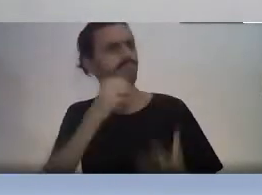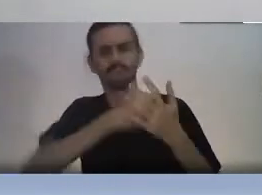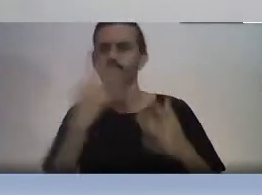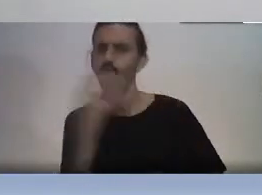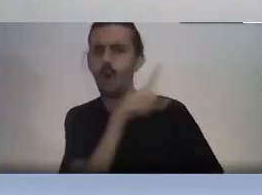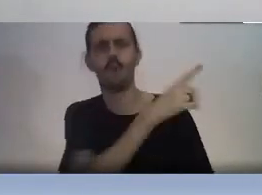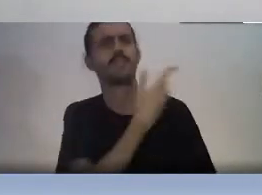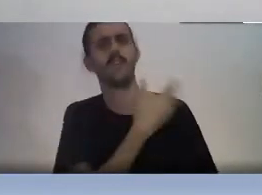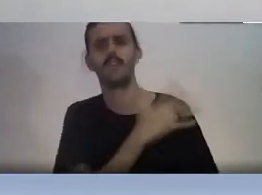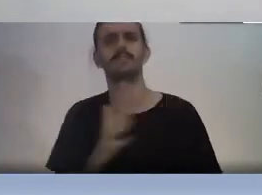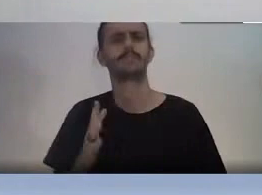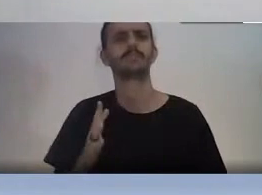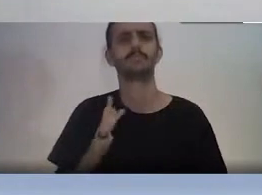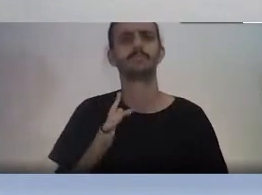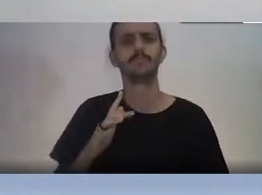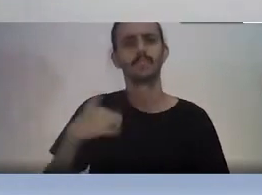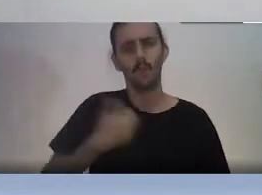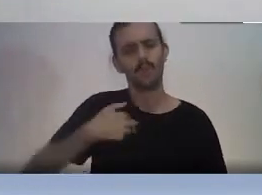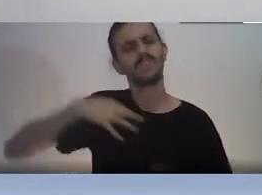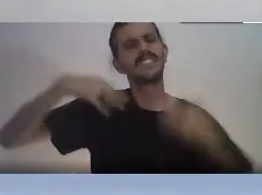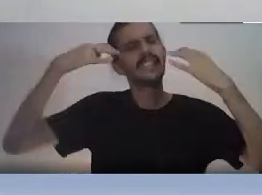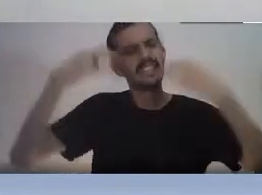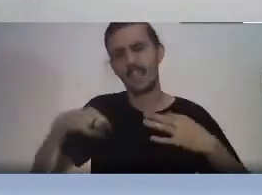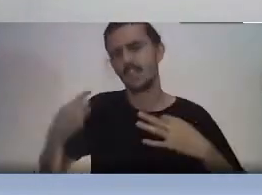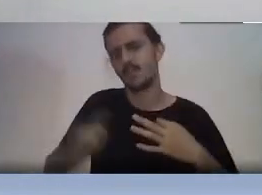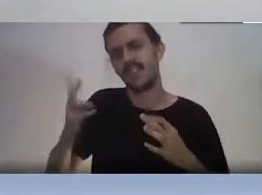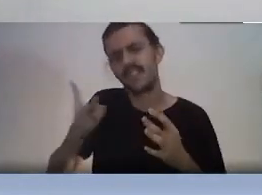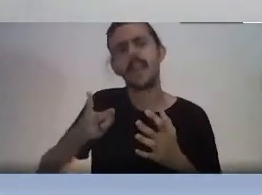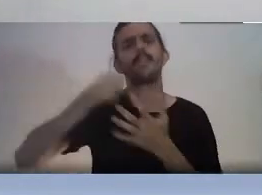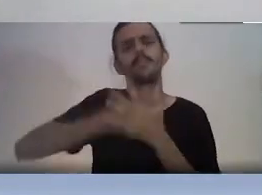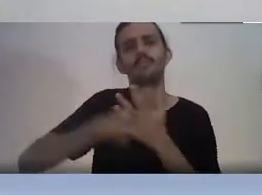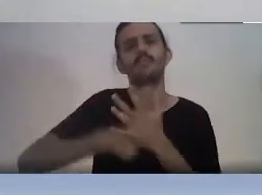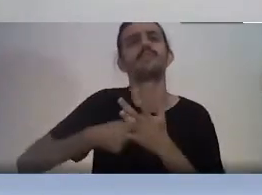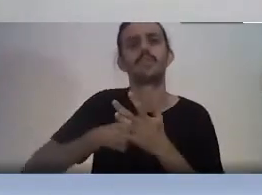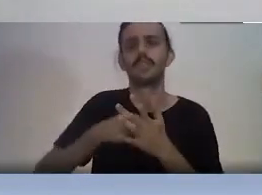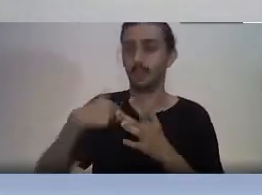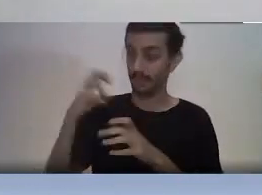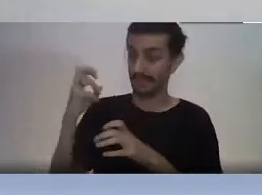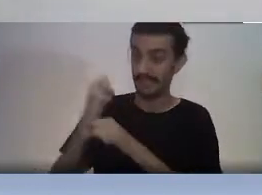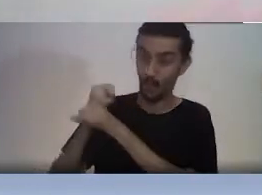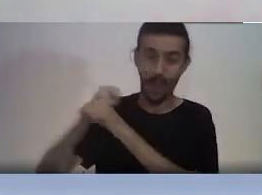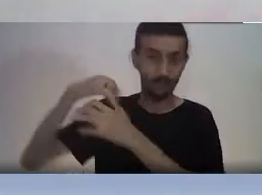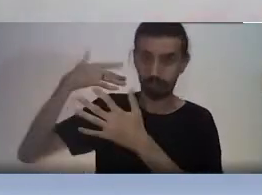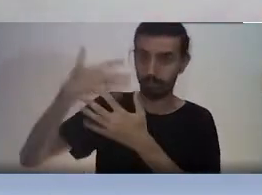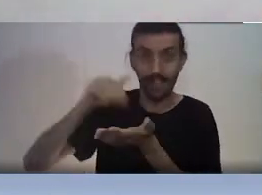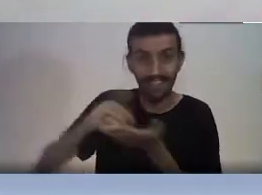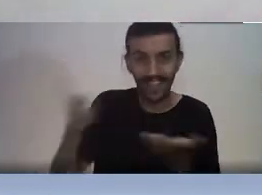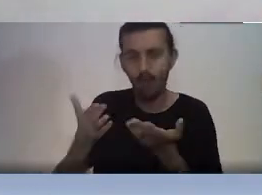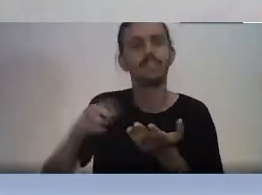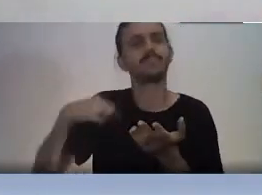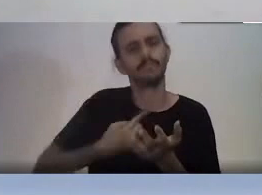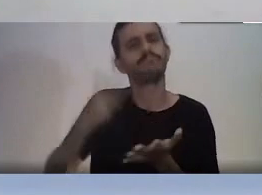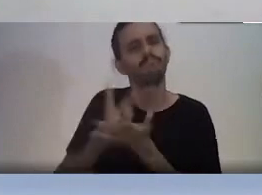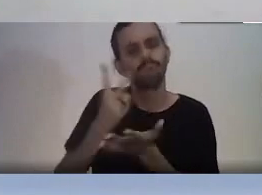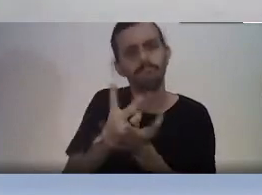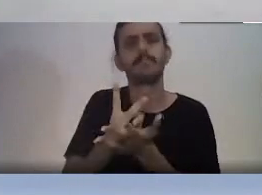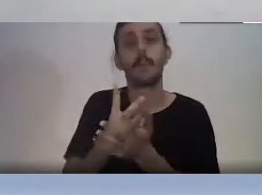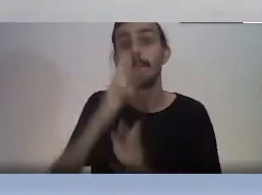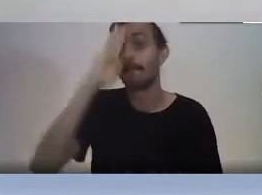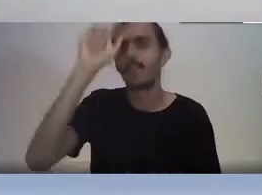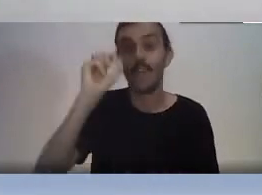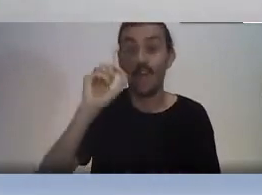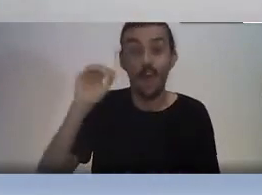tenho certeza que fizemos isso durante esses 5 anos. E certamente continuaremos, principalmente neste dia, lutando